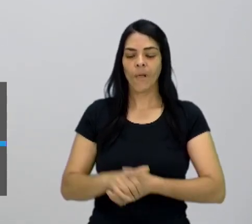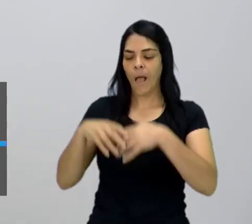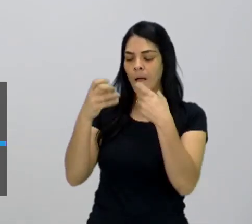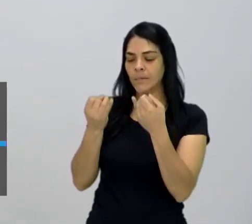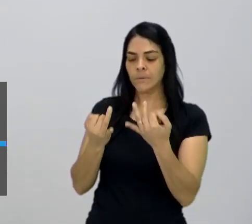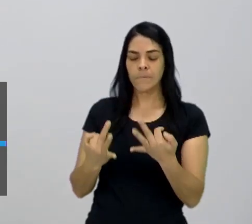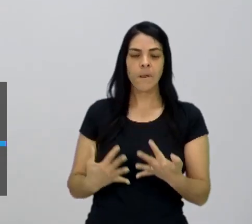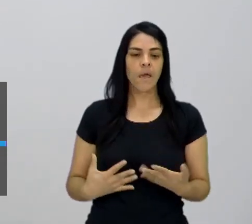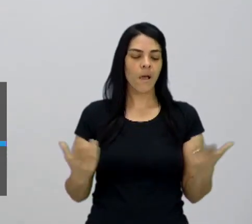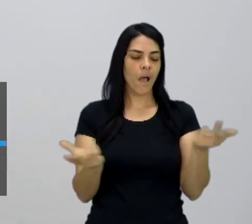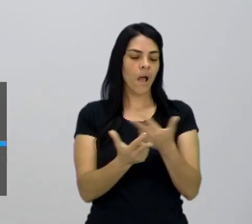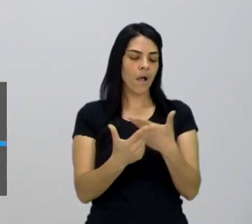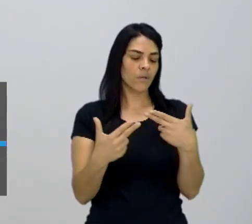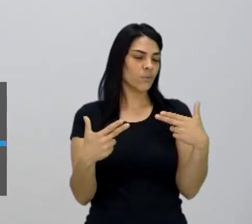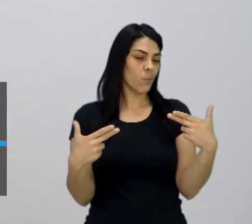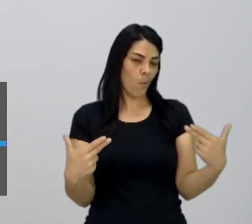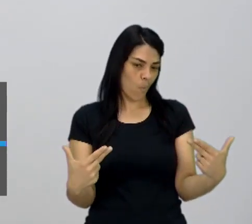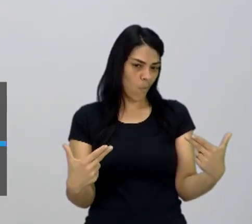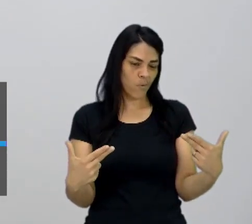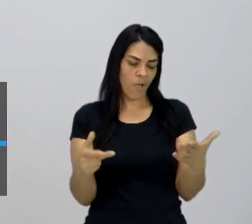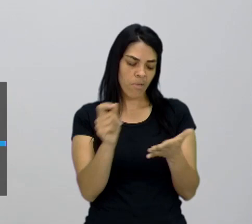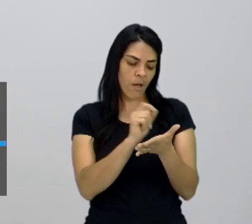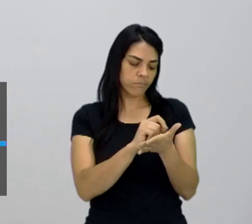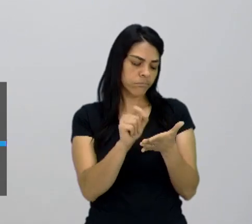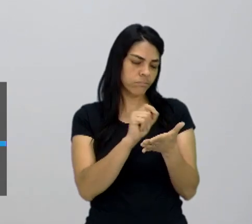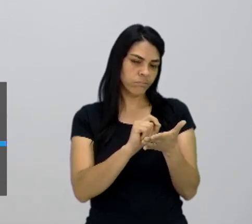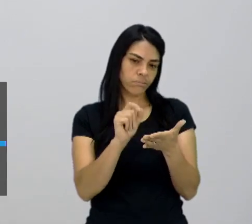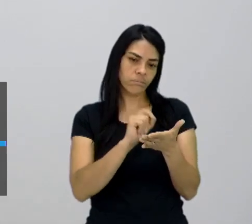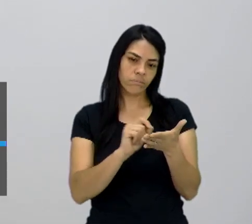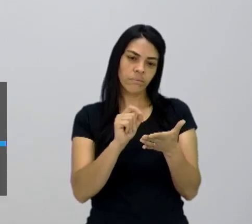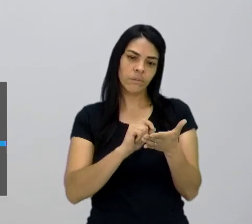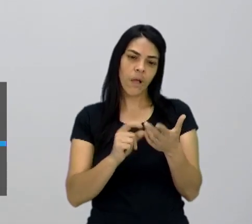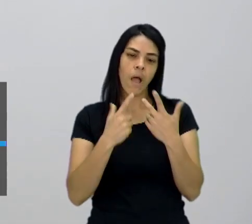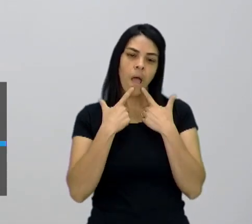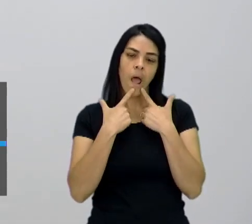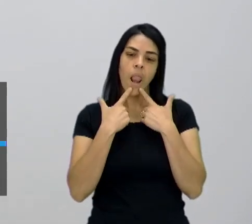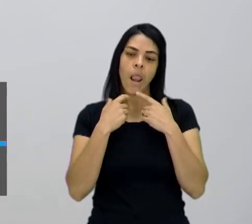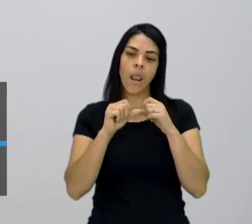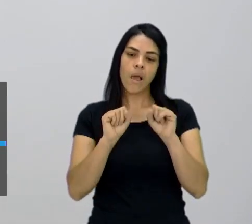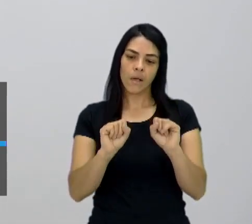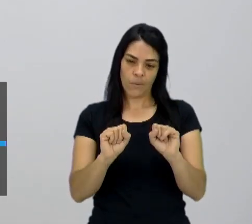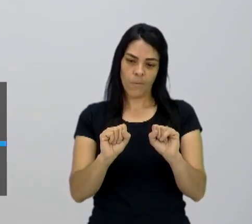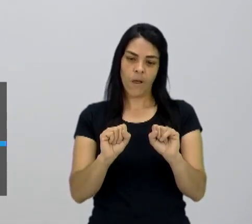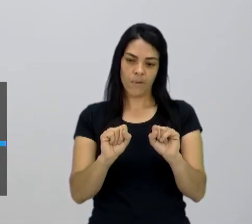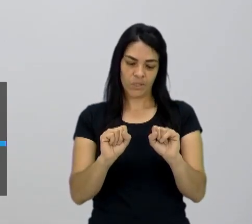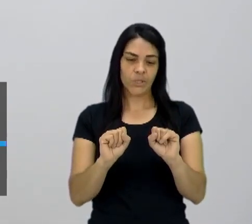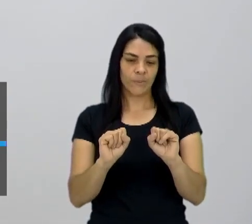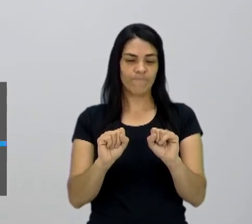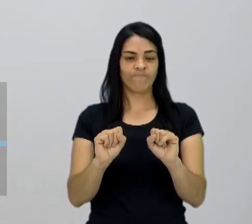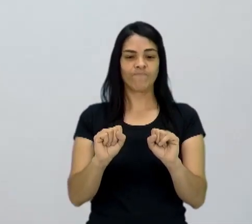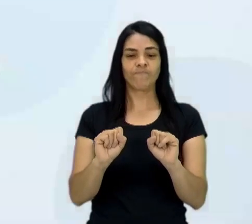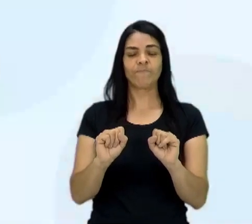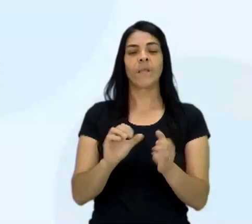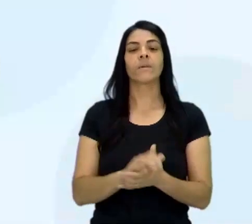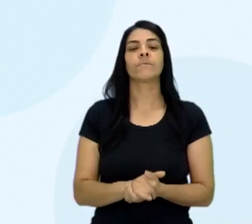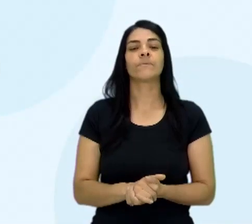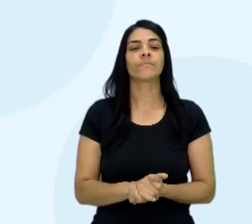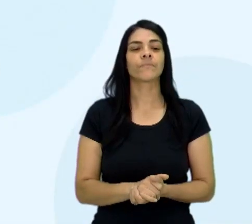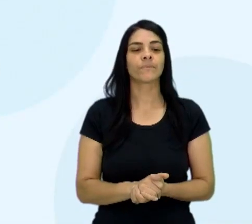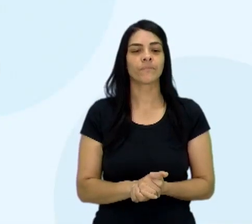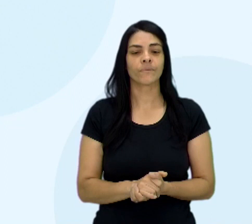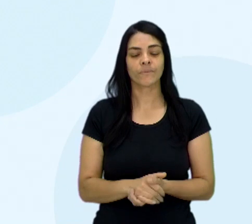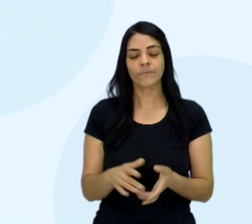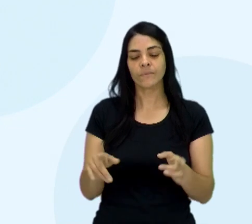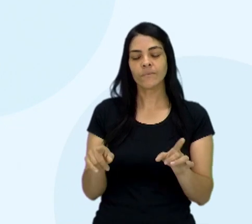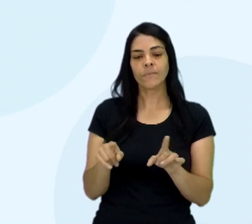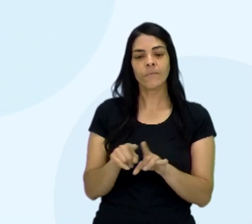as coisas e matematizar aí, escrever essa linguagem aí. Foi ele que iniciou com isso. Ele também